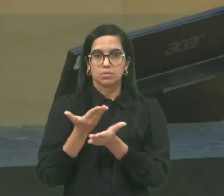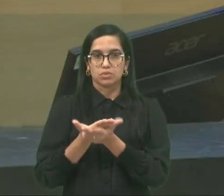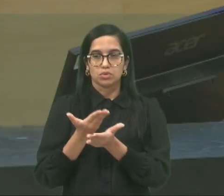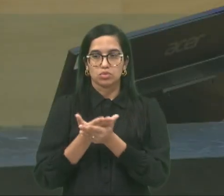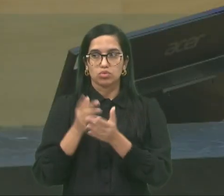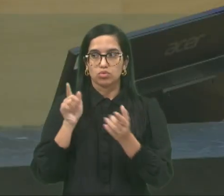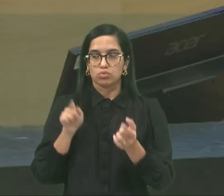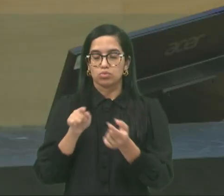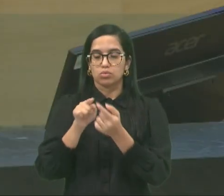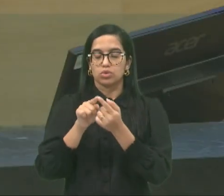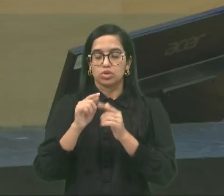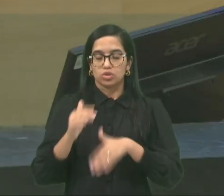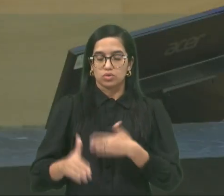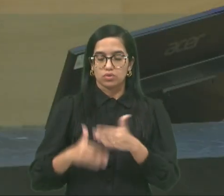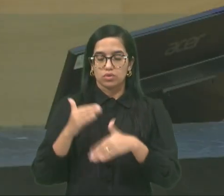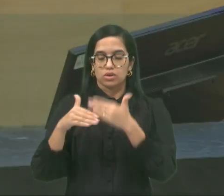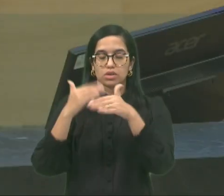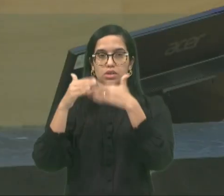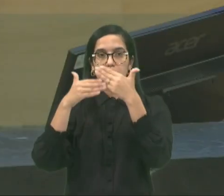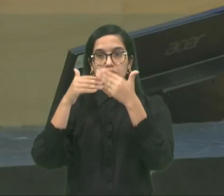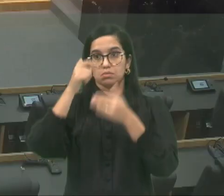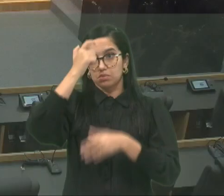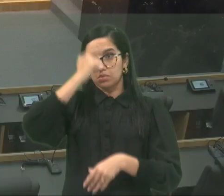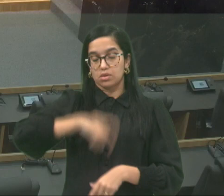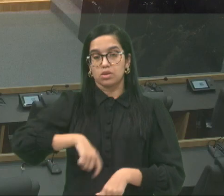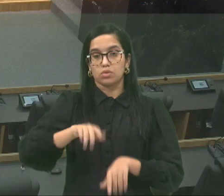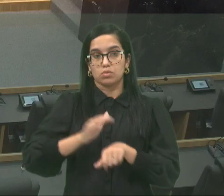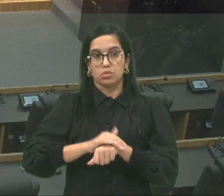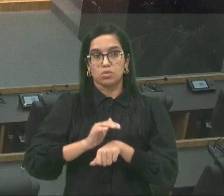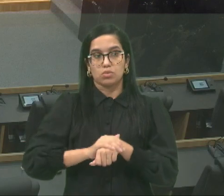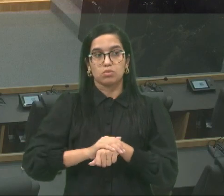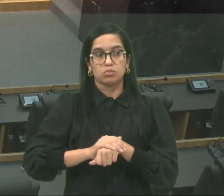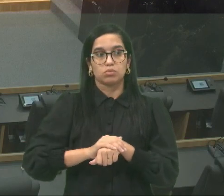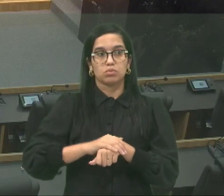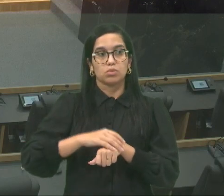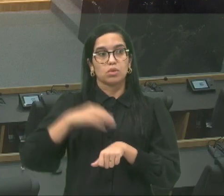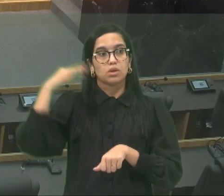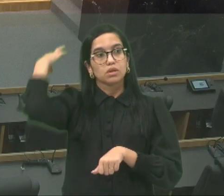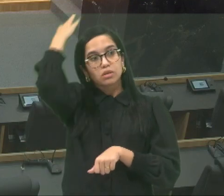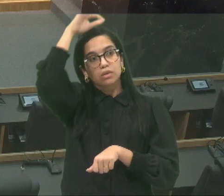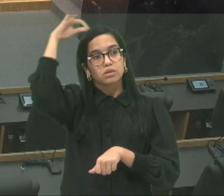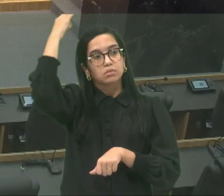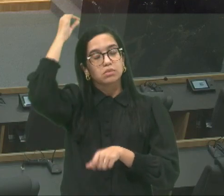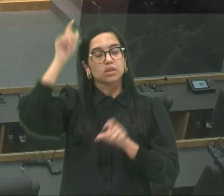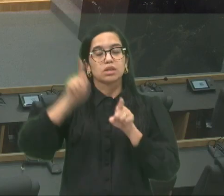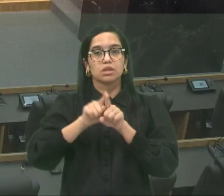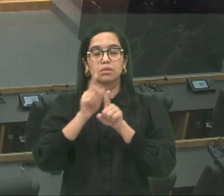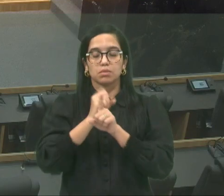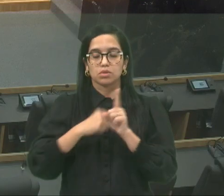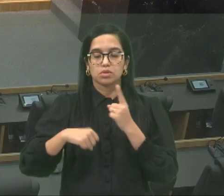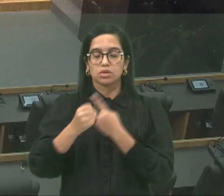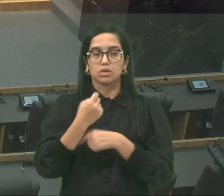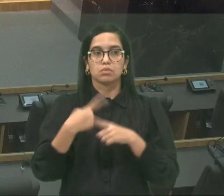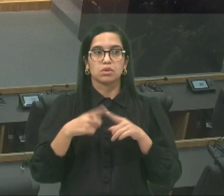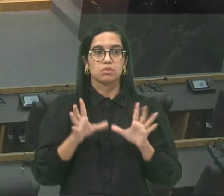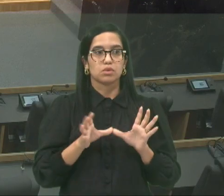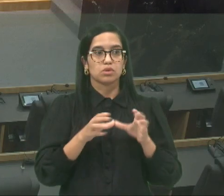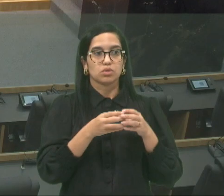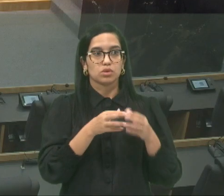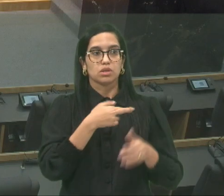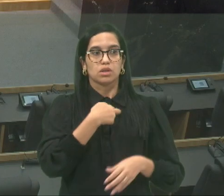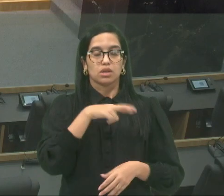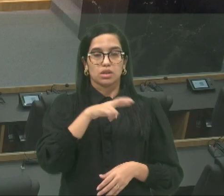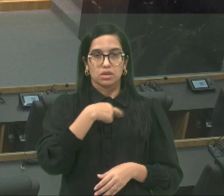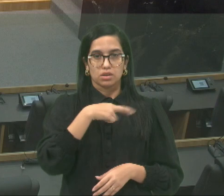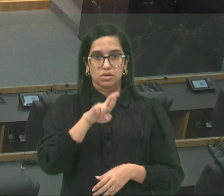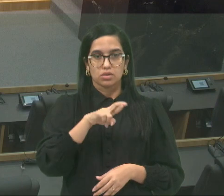prol do crescimento pessoal, espiritual e social, pois fazem parte da comunidade religiosa